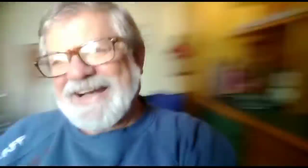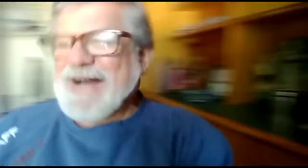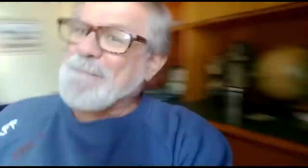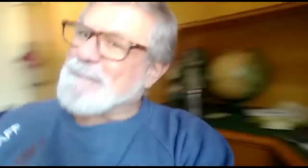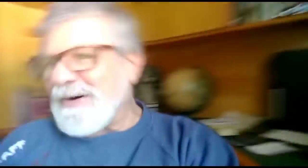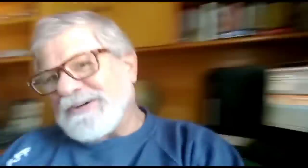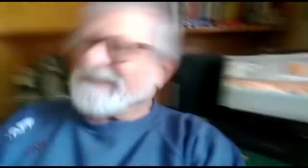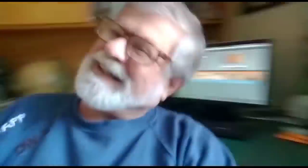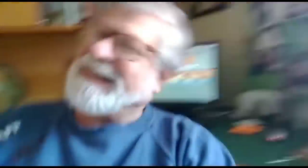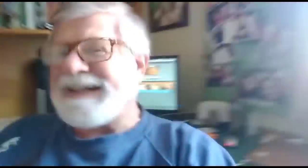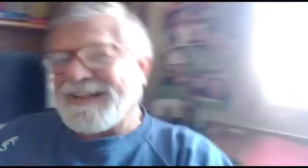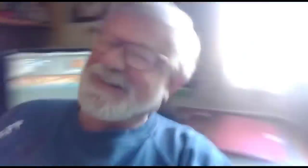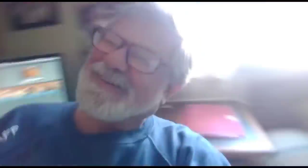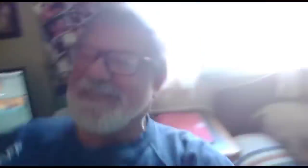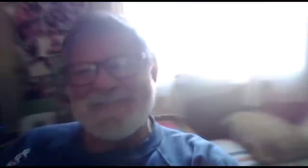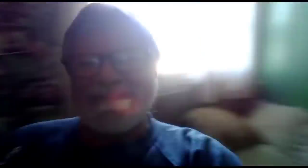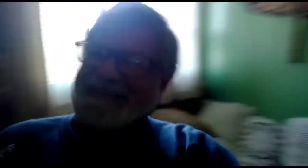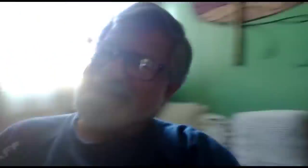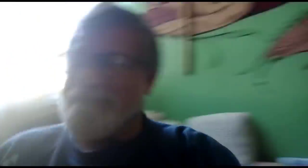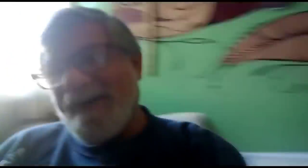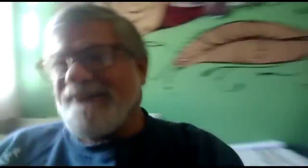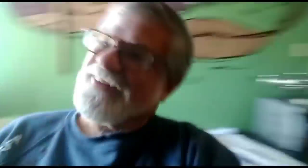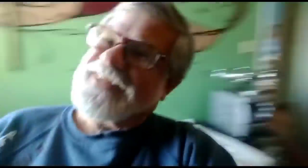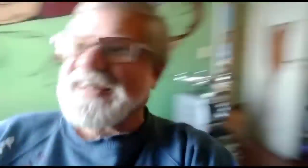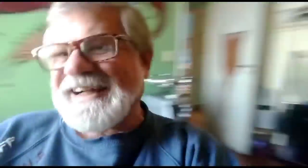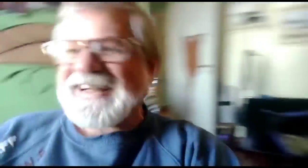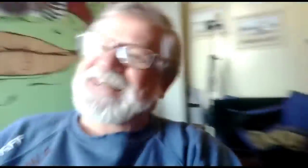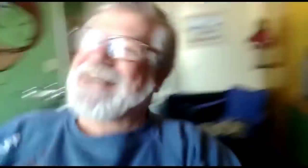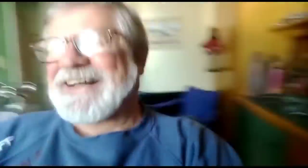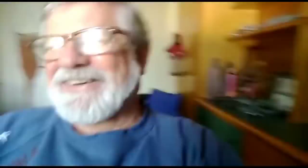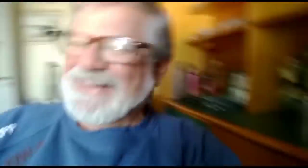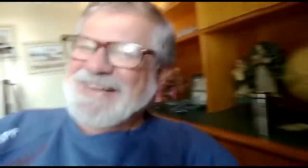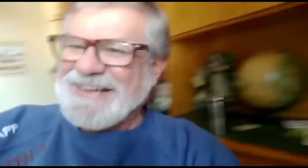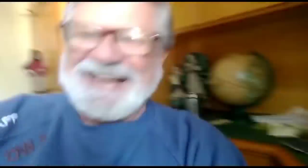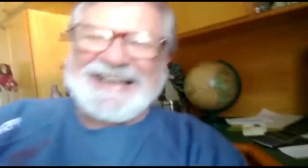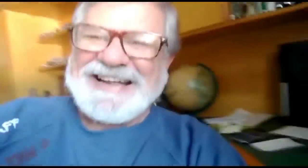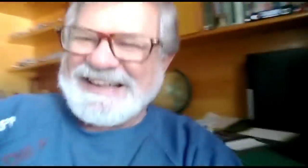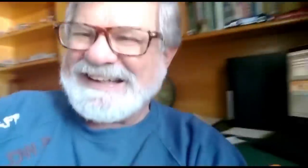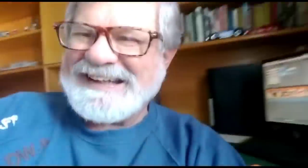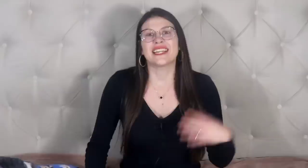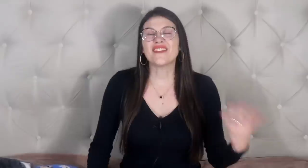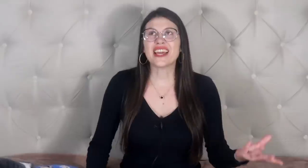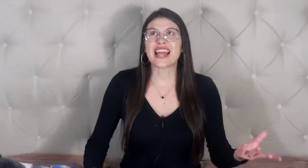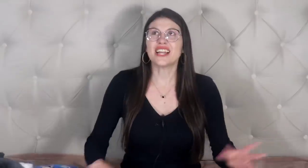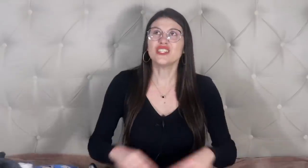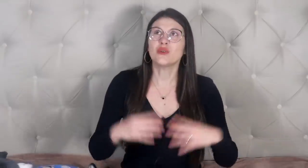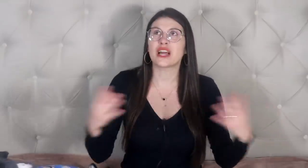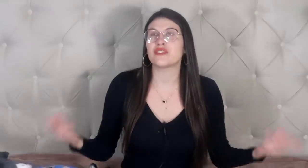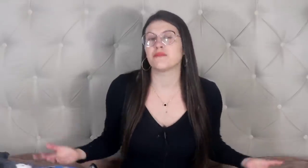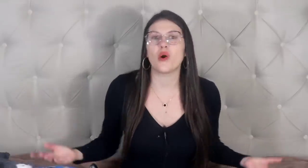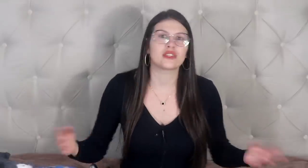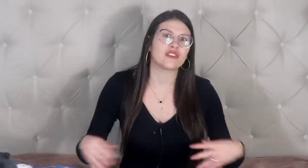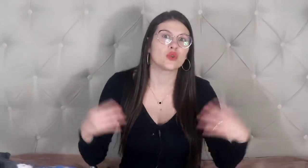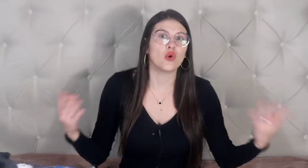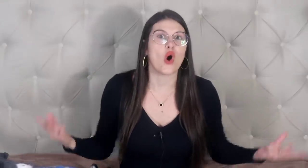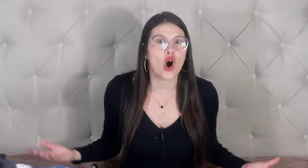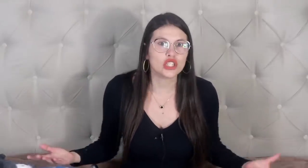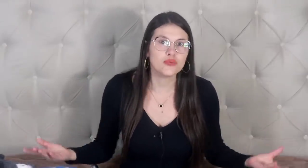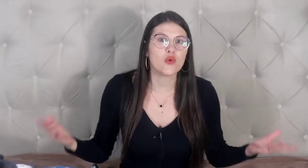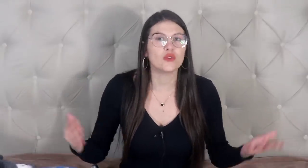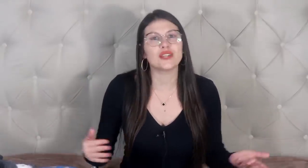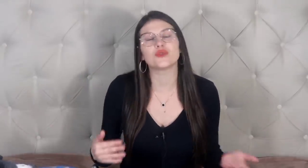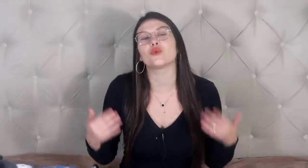E aí, galera? Bom ou não? Bom ou não? Na verdade, não estava bom, estava